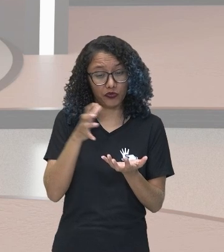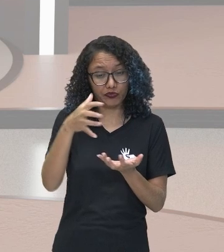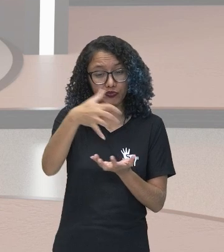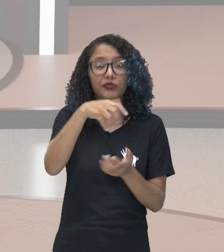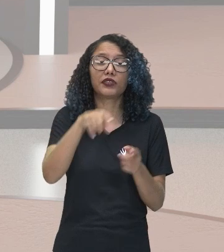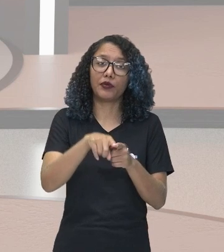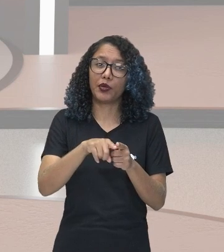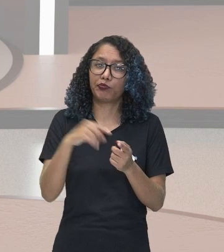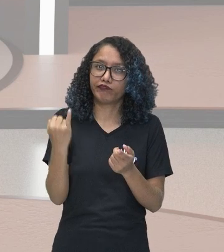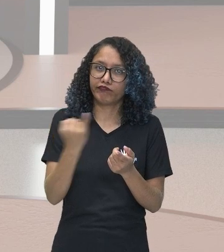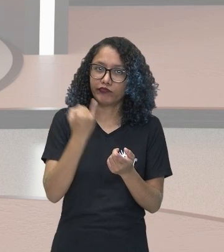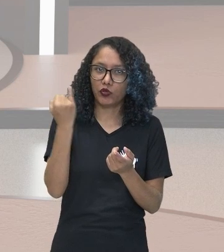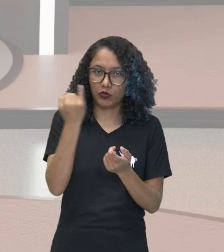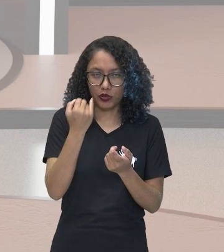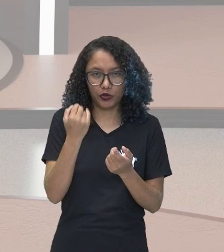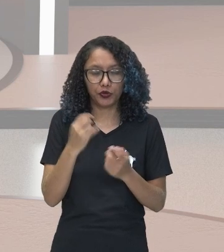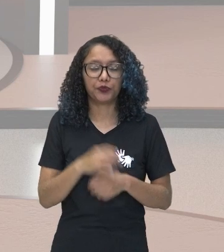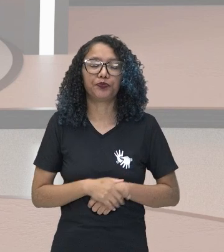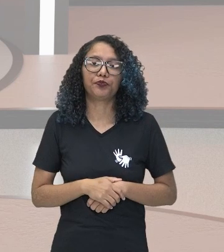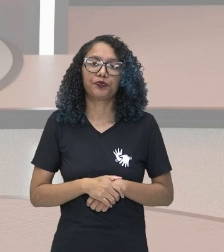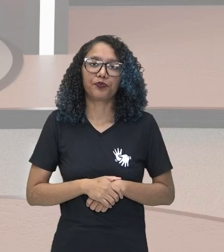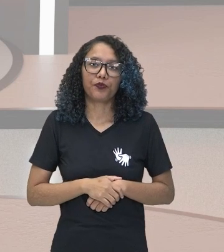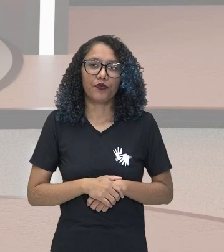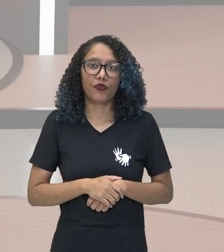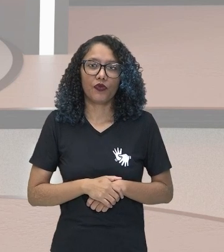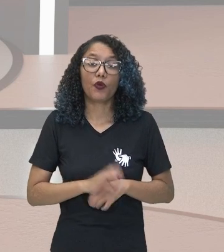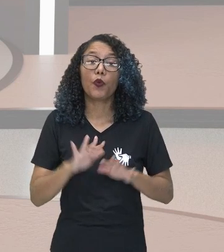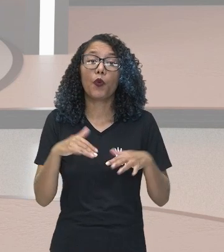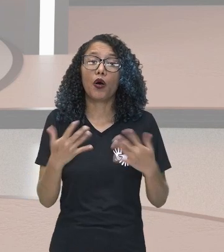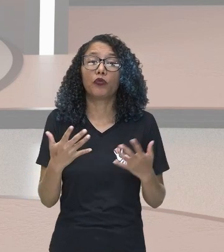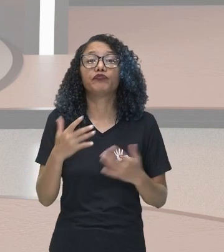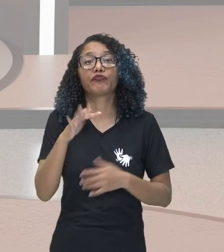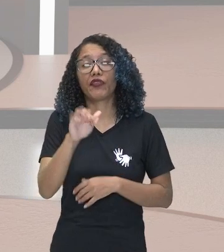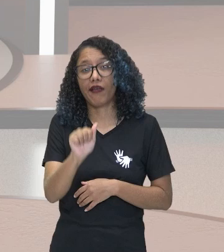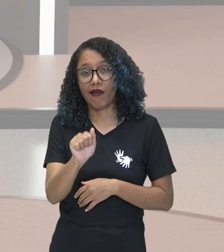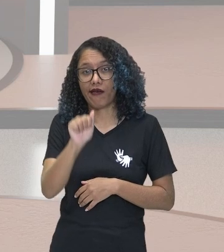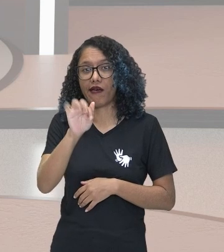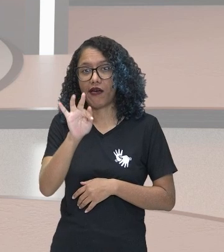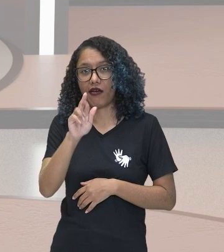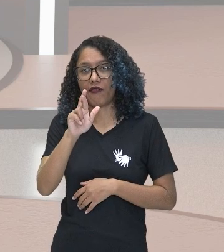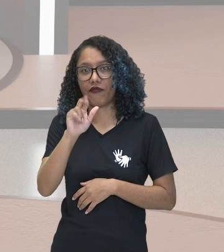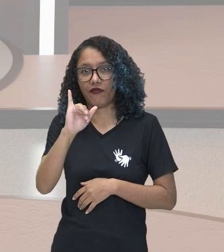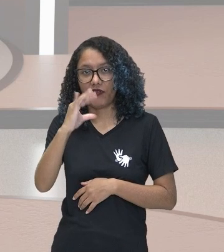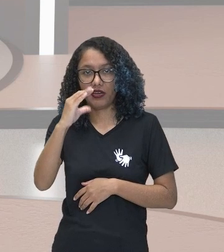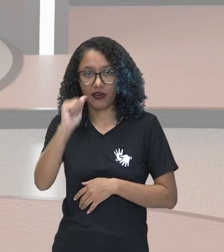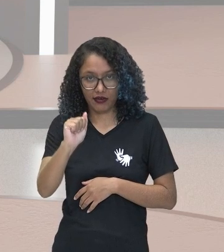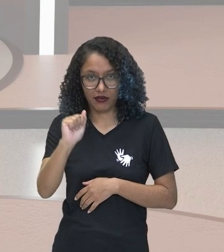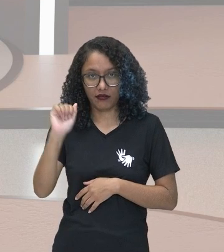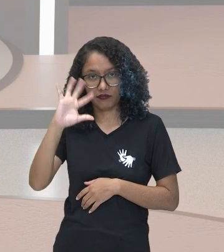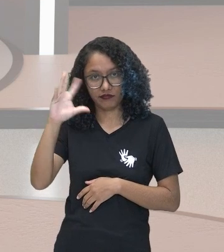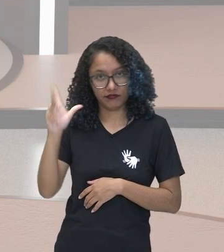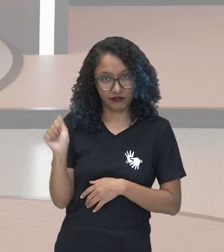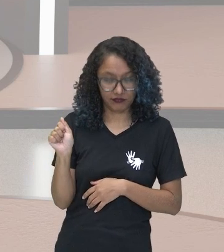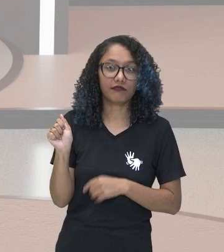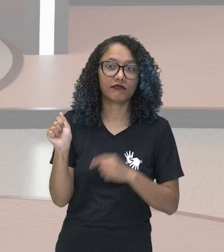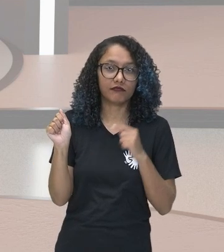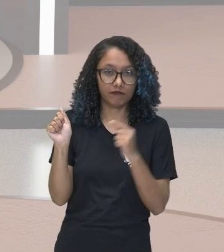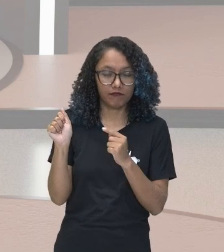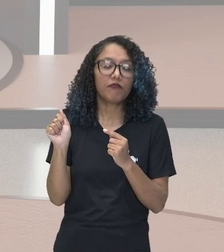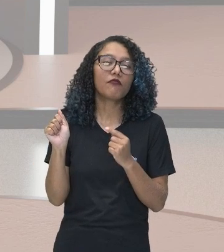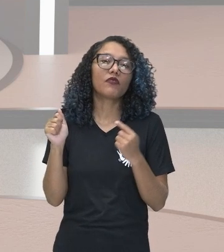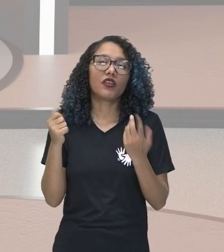tá? Esse continente, gente, é o continente africano, tá? Onde a gente vai estudar e